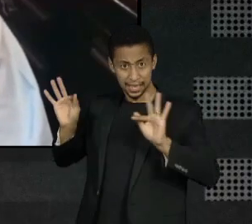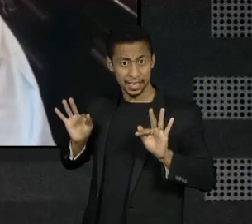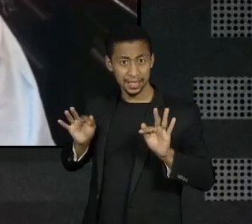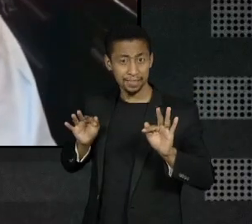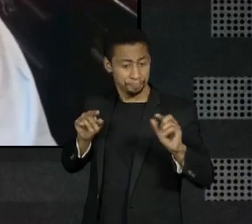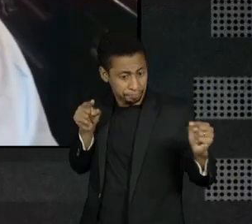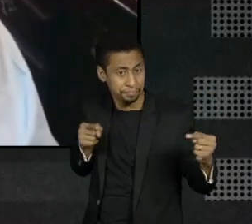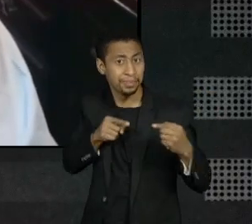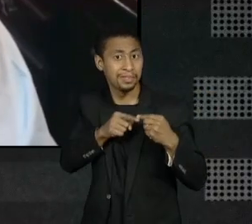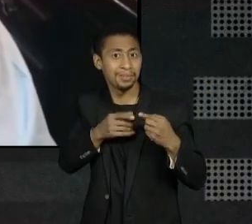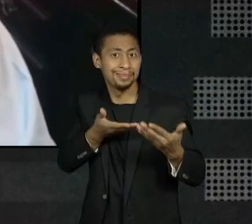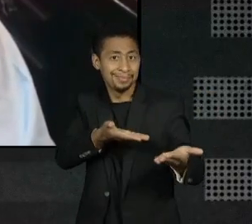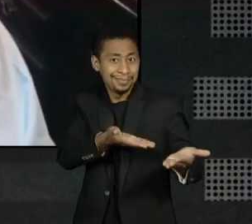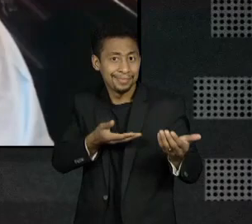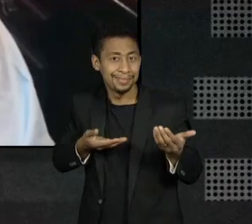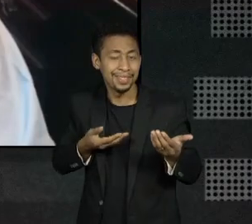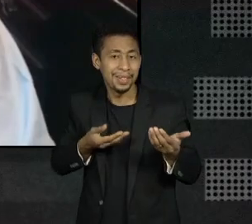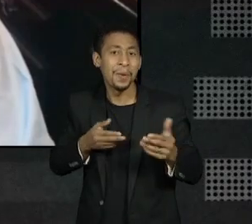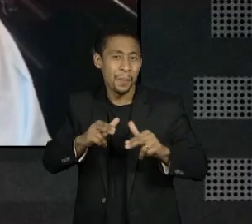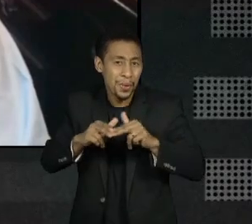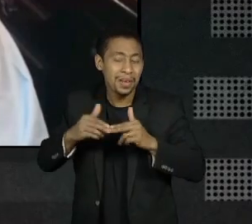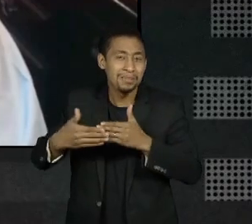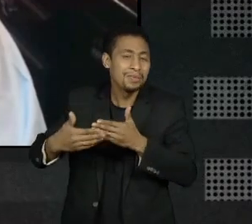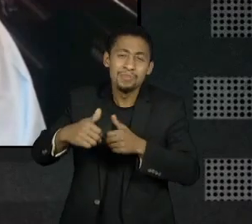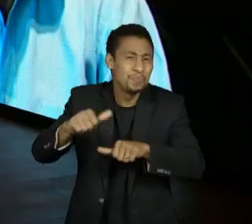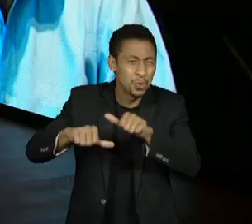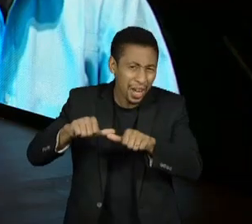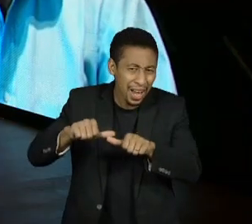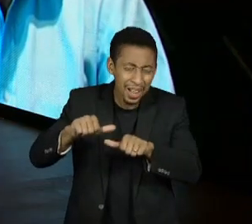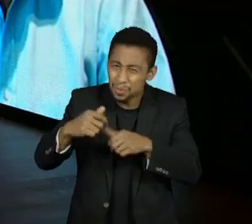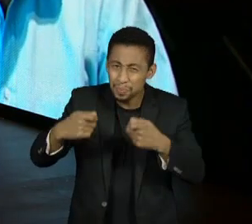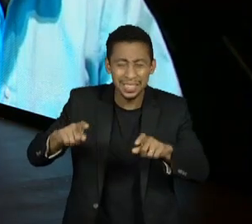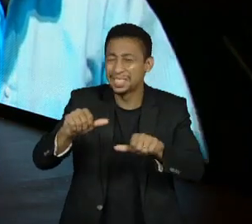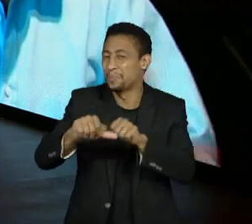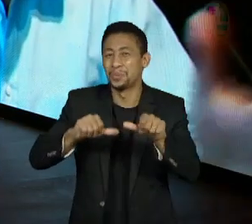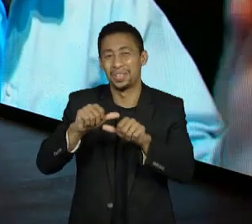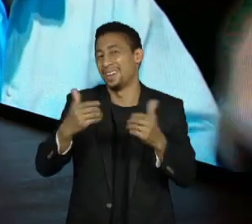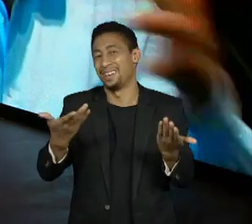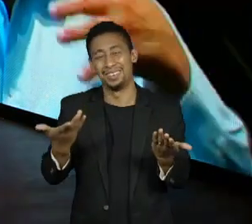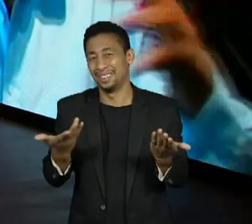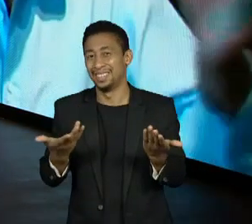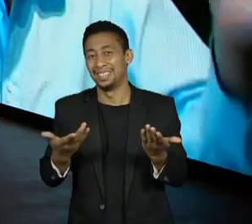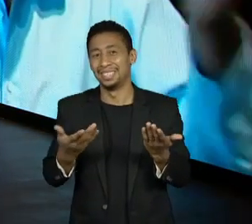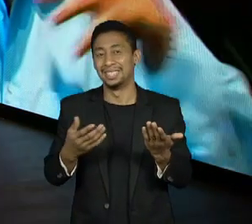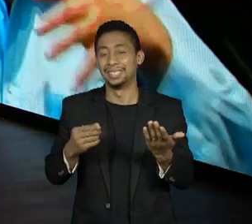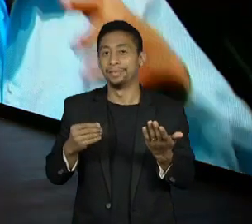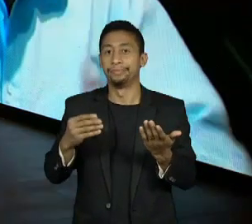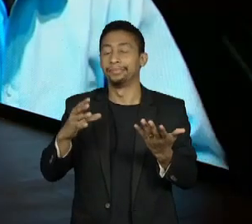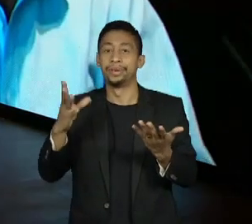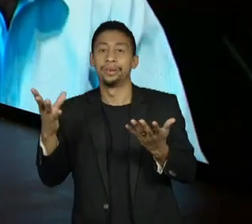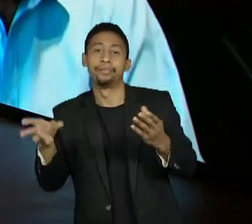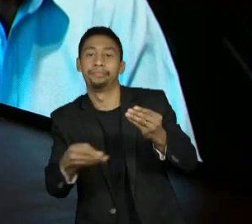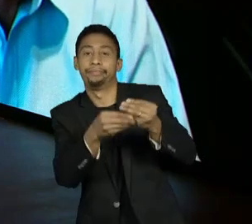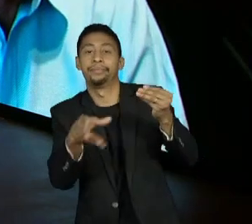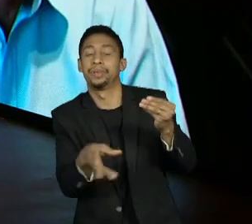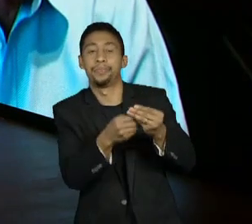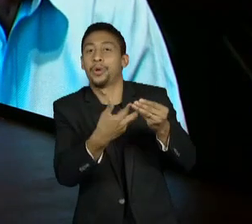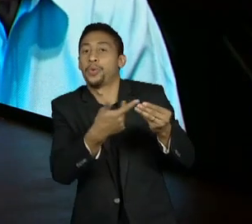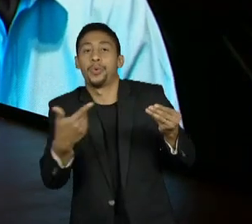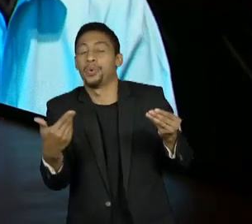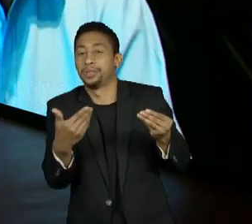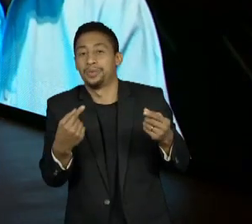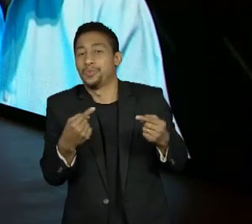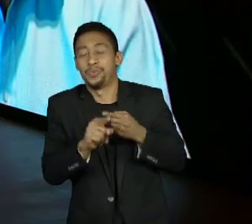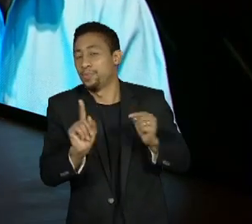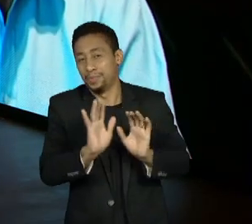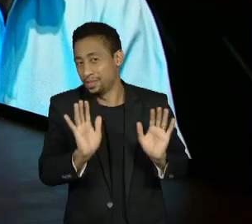gente não mudar? Por que vamos mudar? Pegar outro lado, pegar zonas de sombra aí na vida.